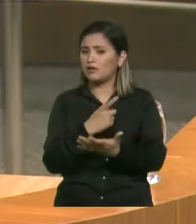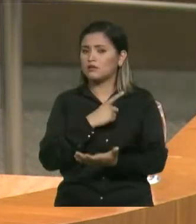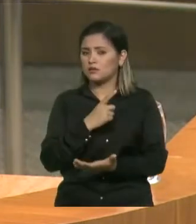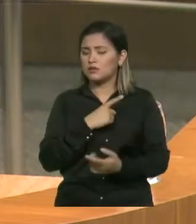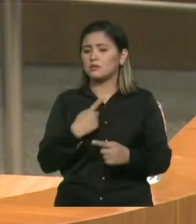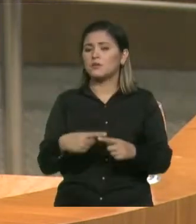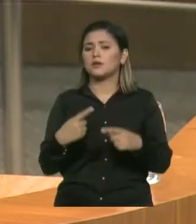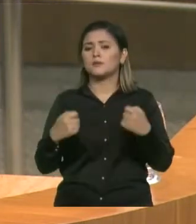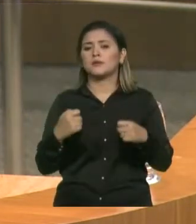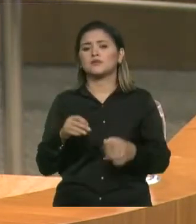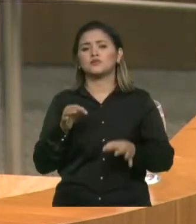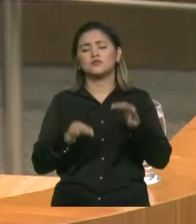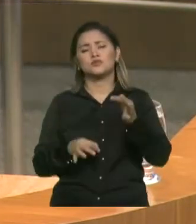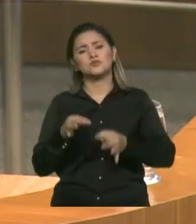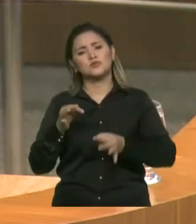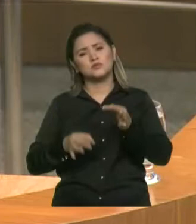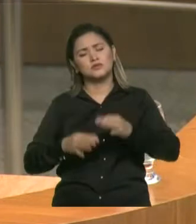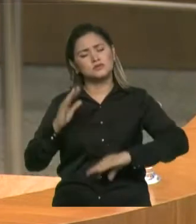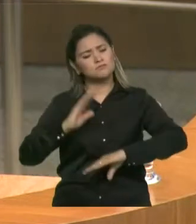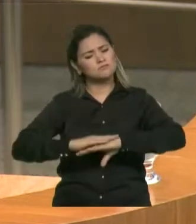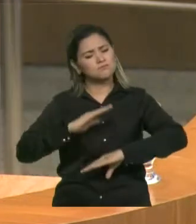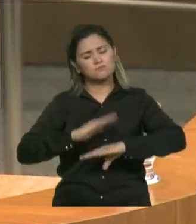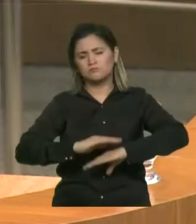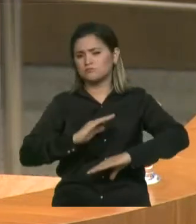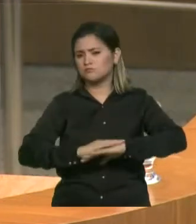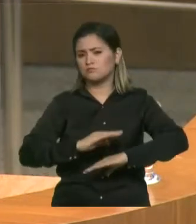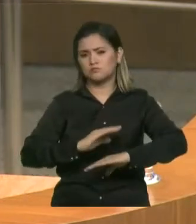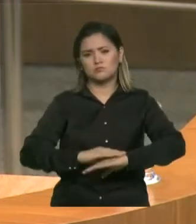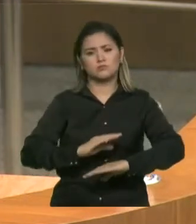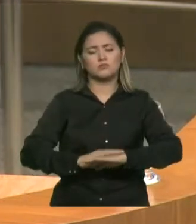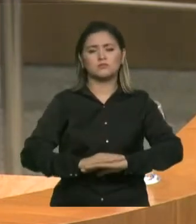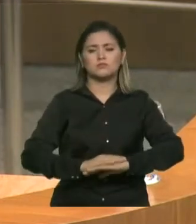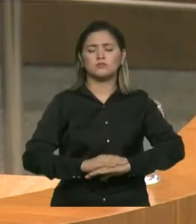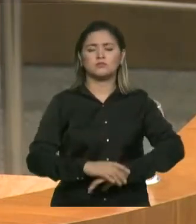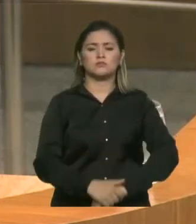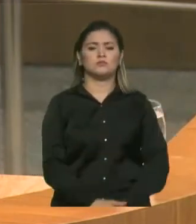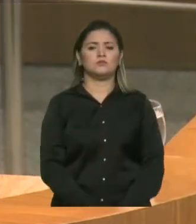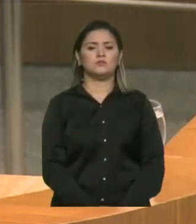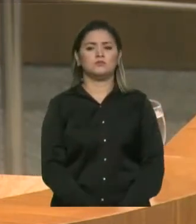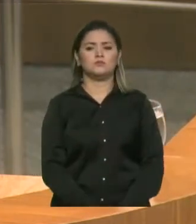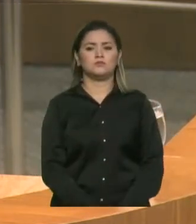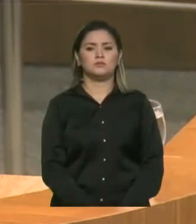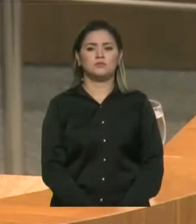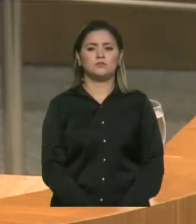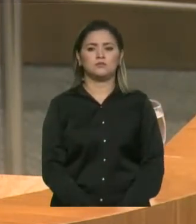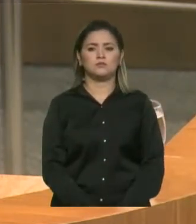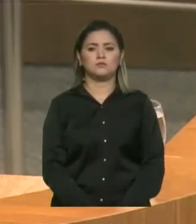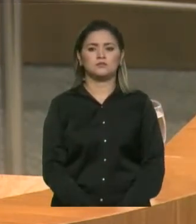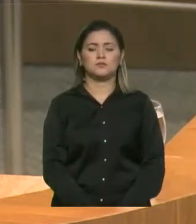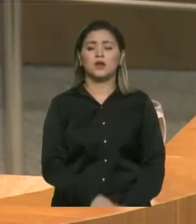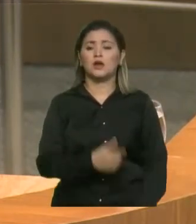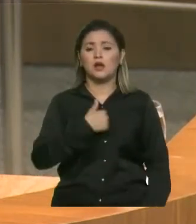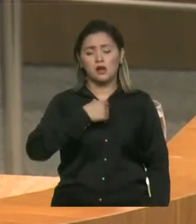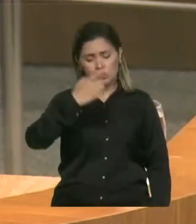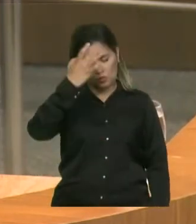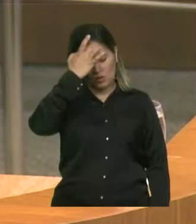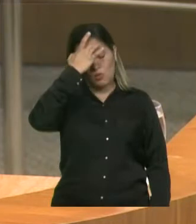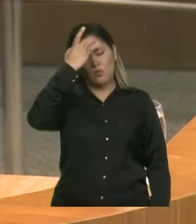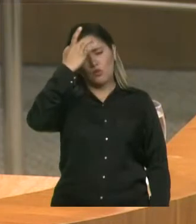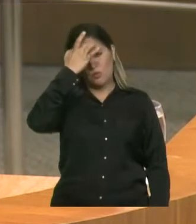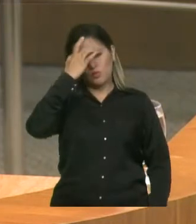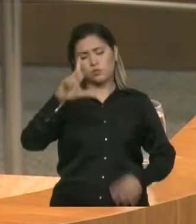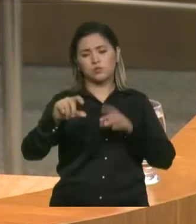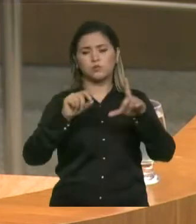e imparcial, como é devido a todo cidadão. Tenho plena consciência das decisões que